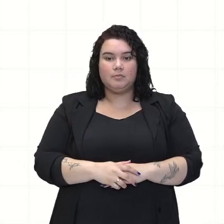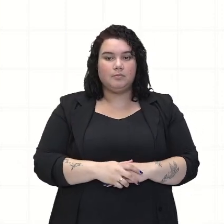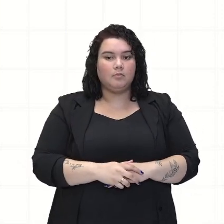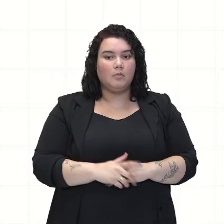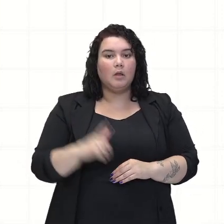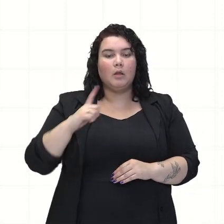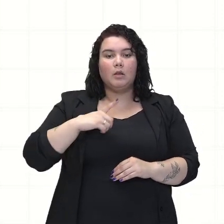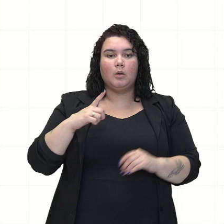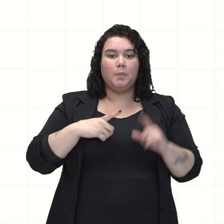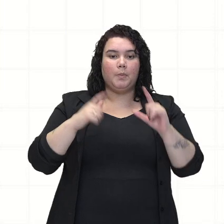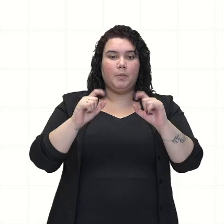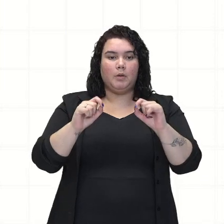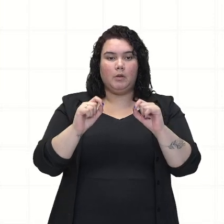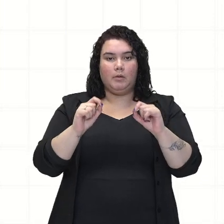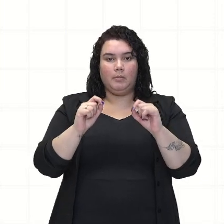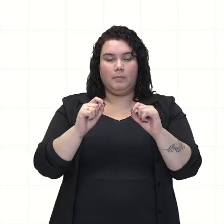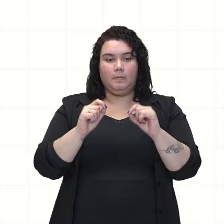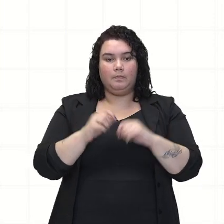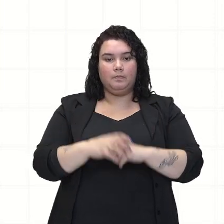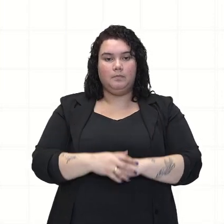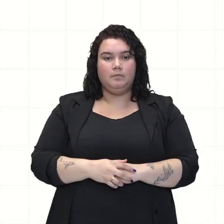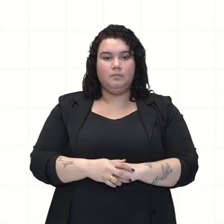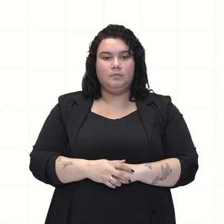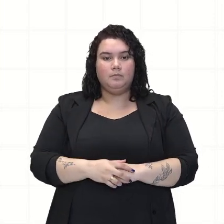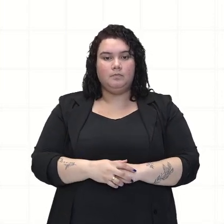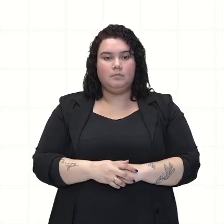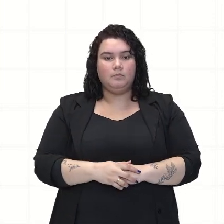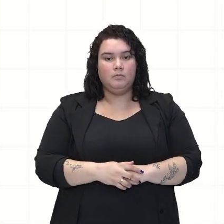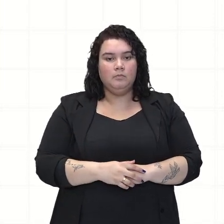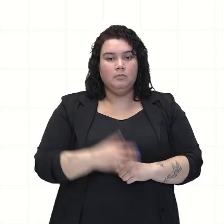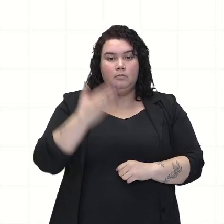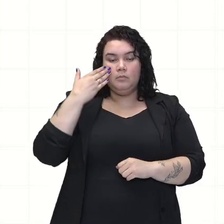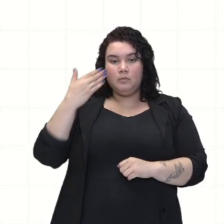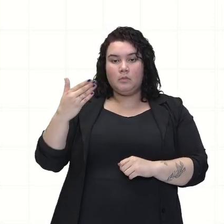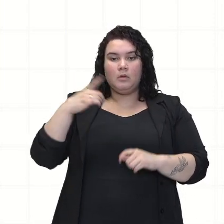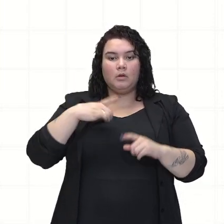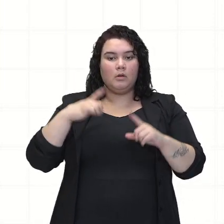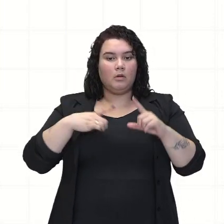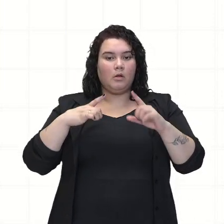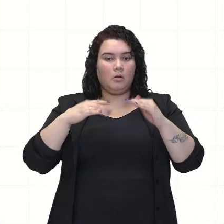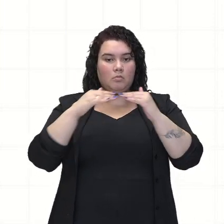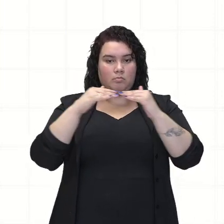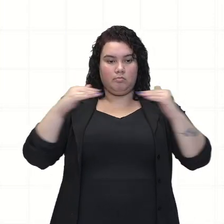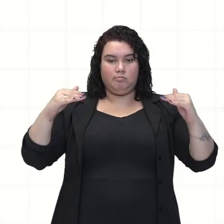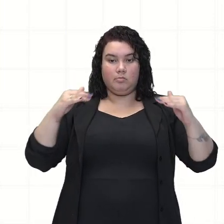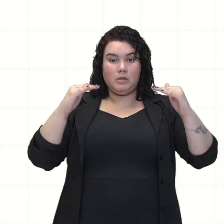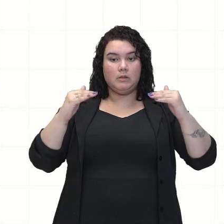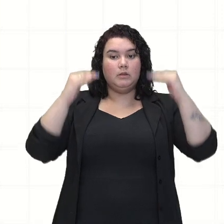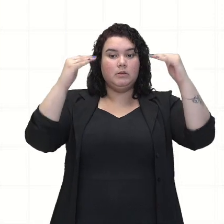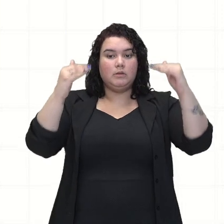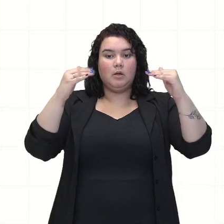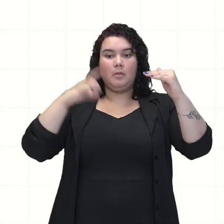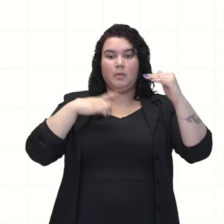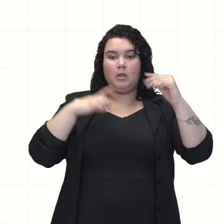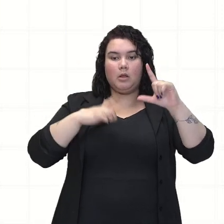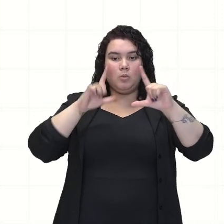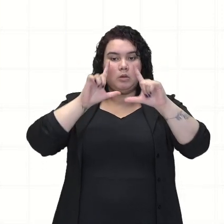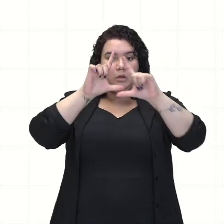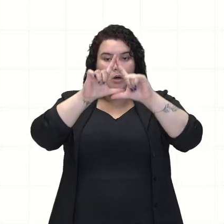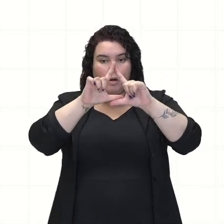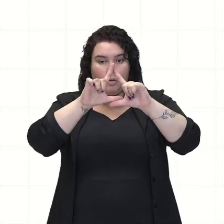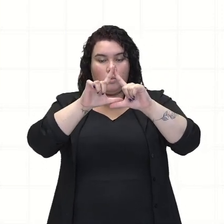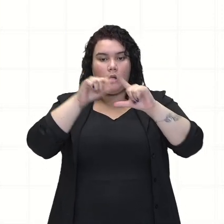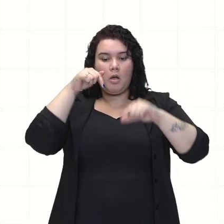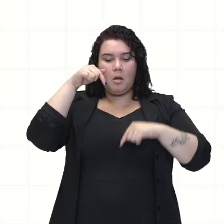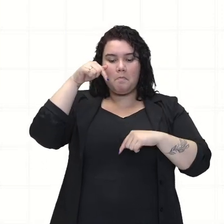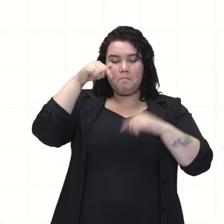Nós temos aqui, então, agora, ó, o triângulo, né? E agora a sua reflexão. Vejam